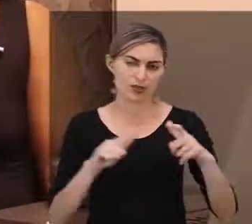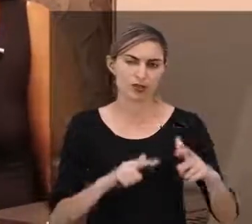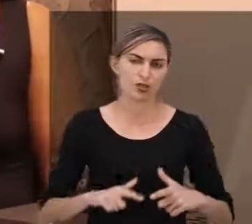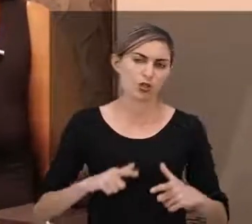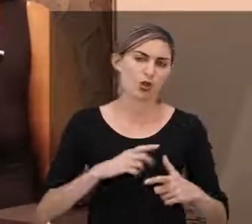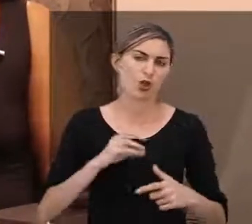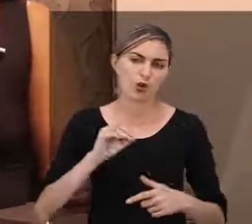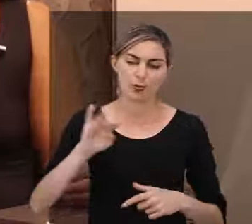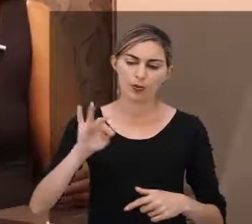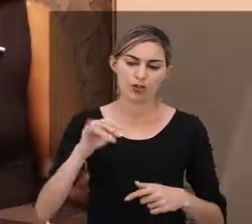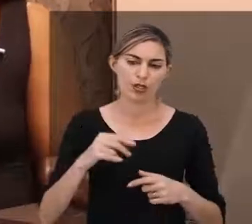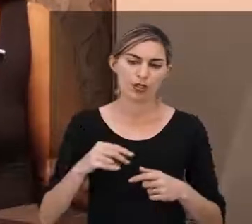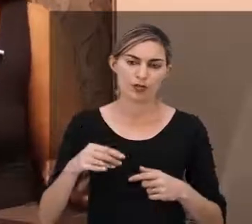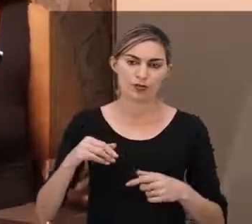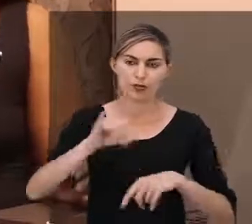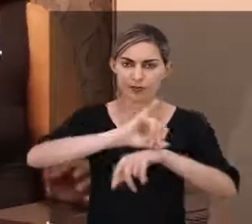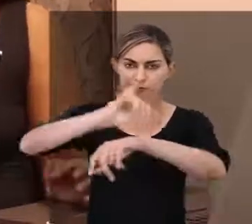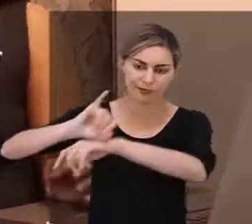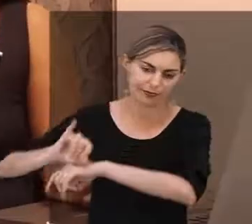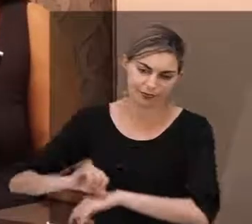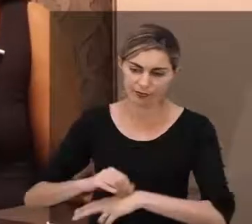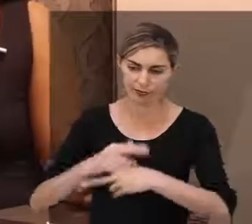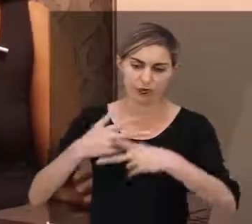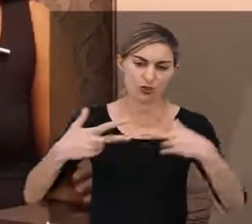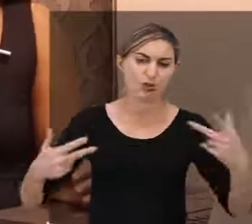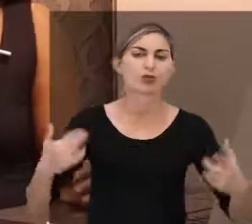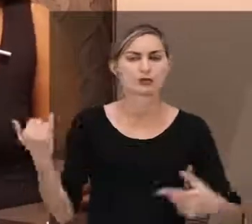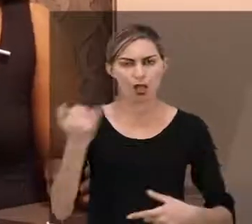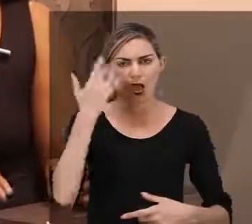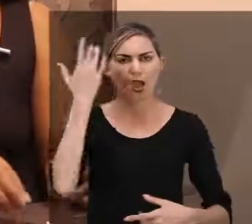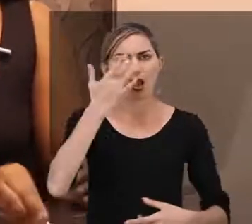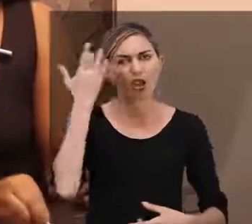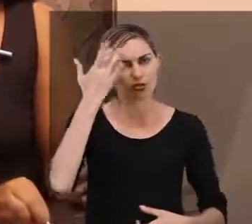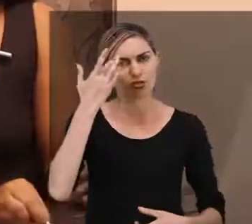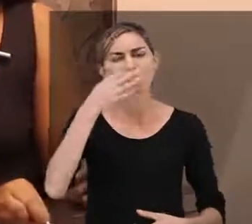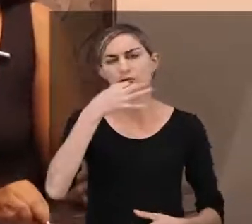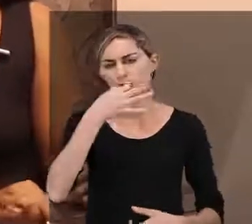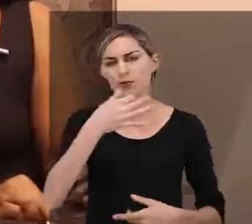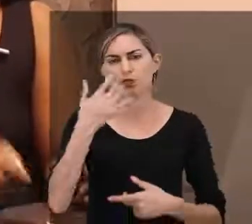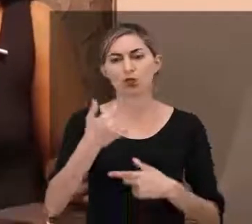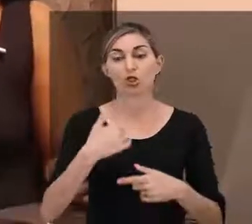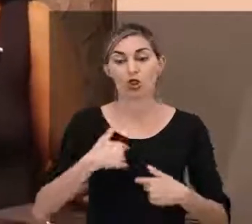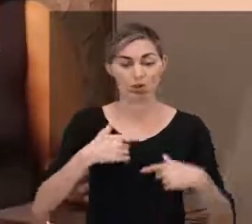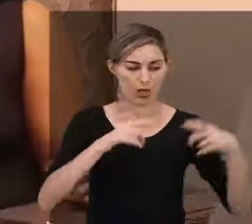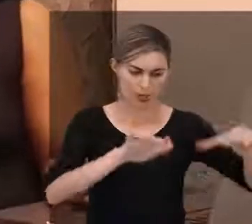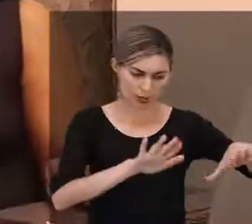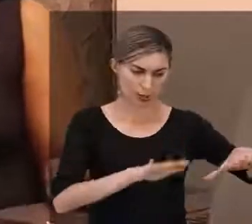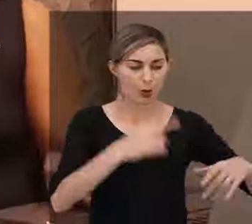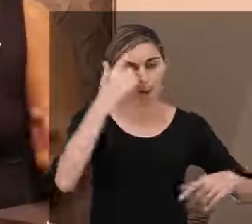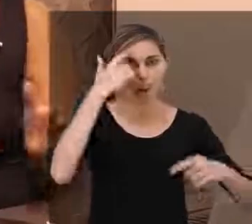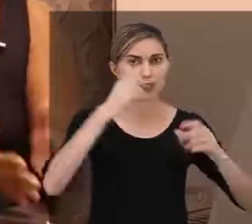objetos decorativos. E aí eu acho que é importante você, de repente, dizer, nesse local eu penso